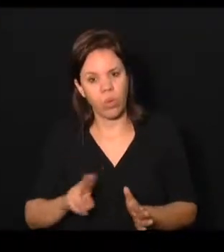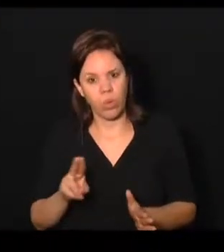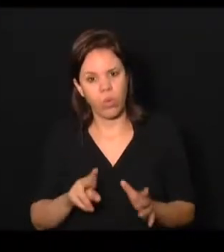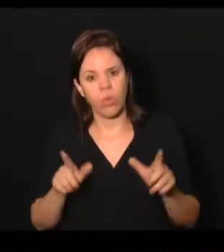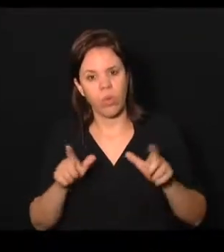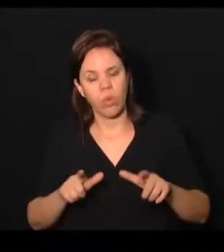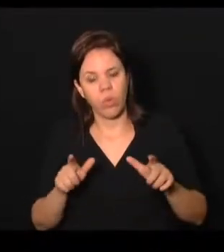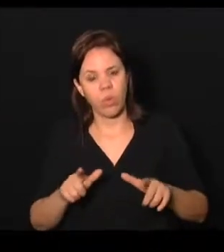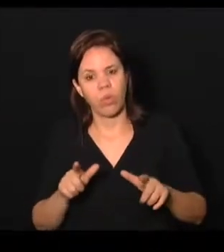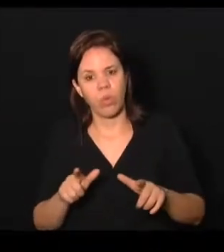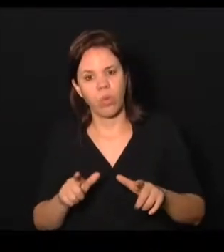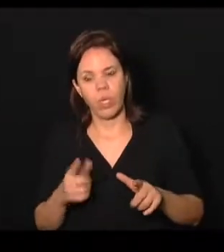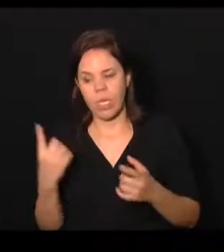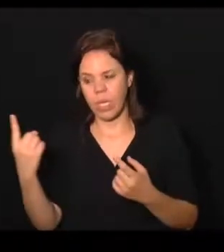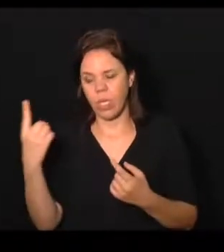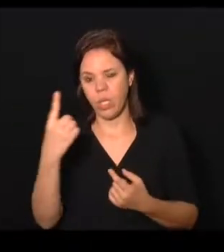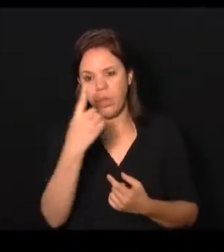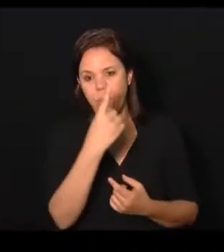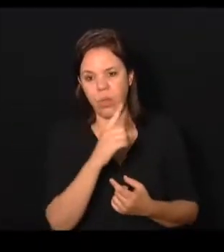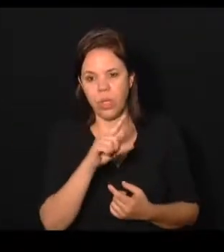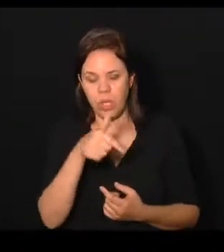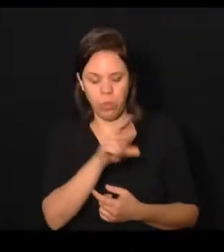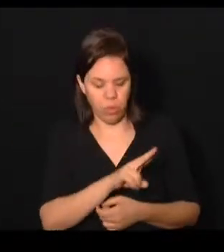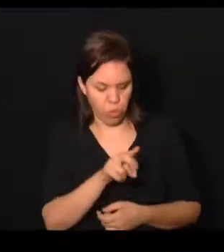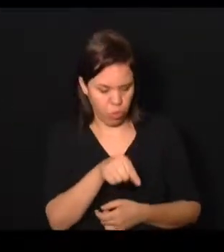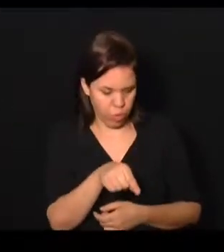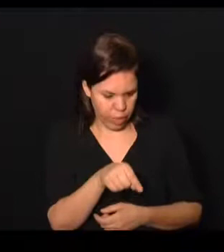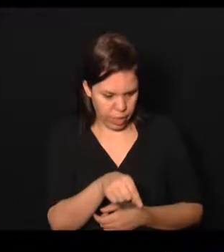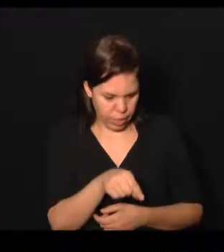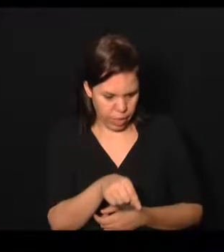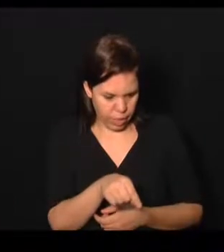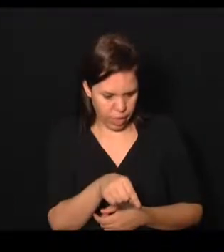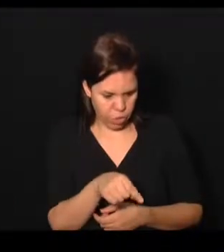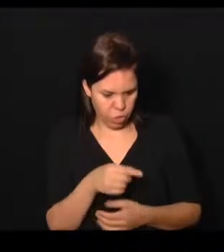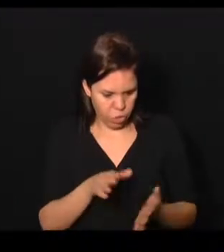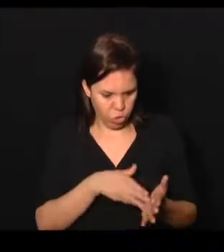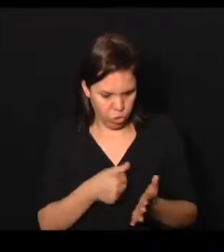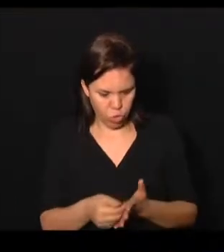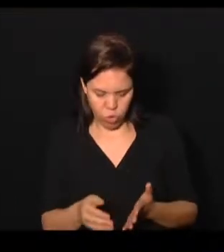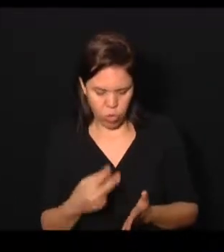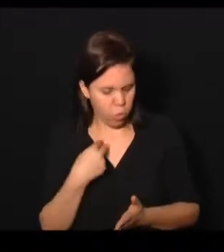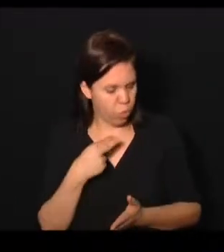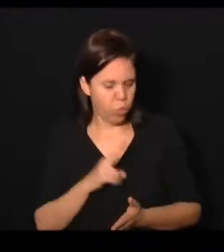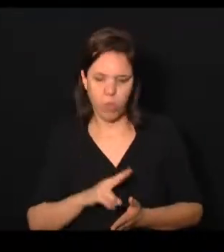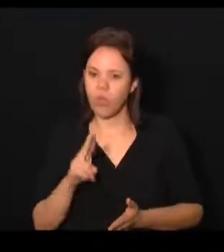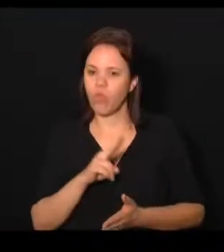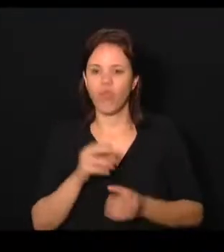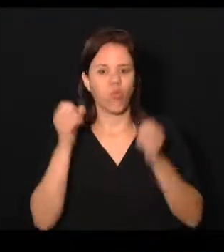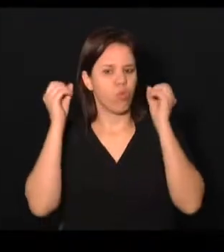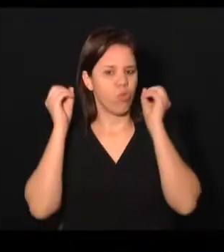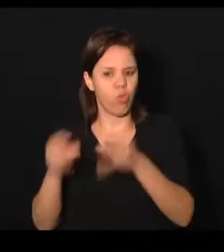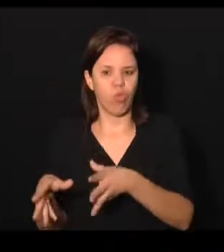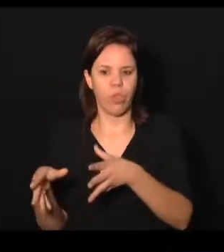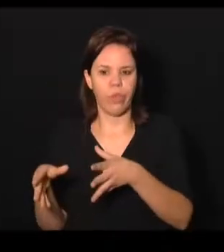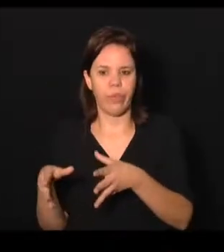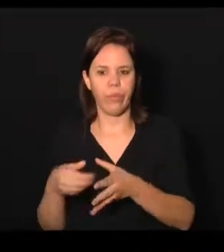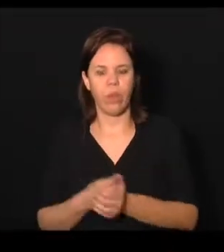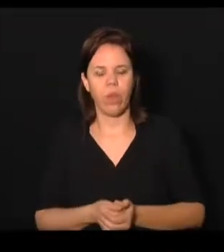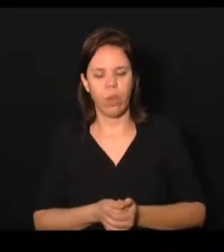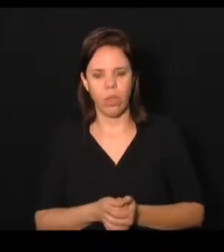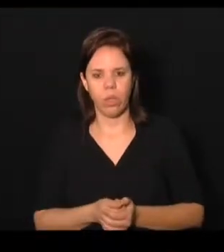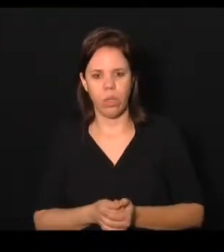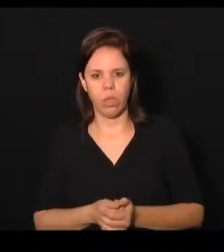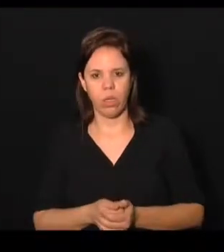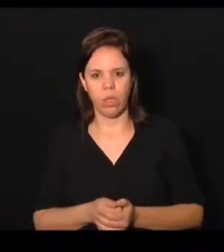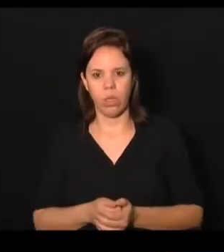tubetes individuais, onde, depois de utilizar aquele tubete de tinta, ele não pode ser utilizado novamente, nem que o